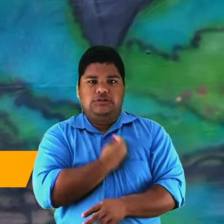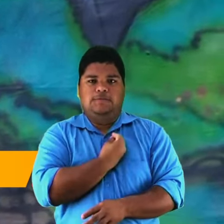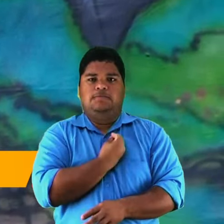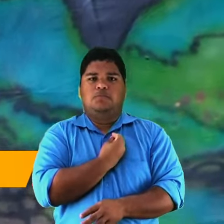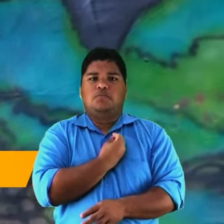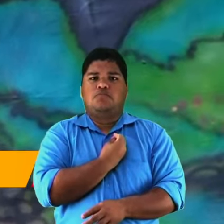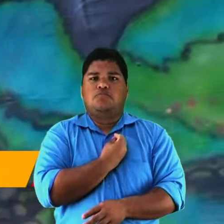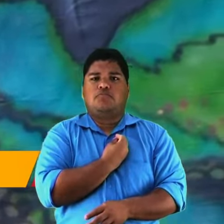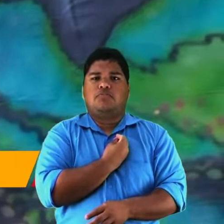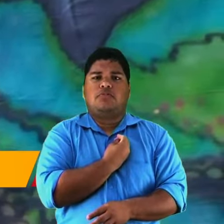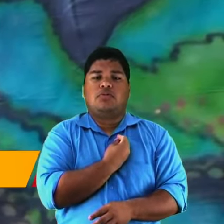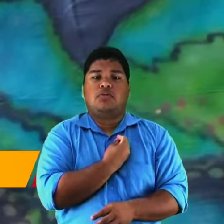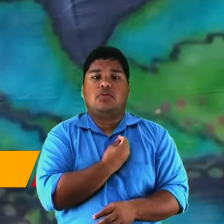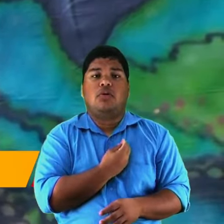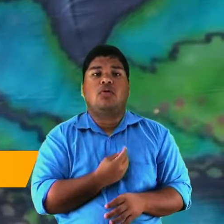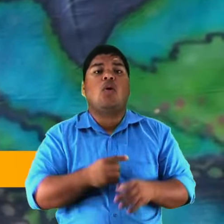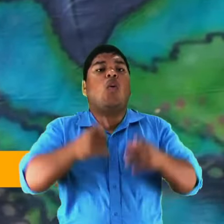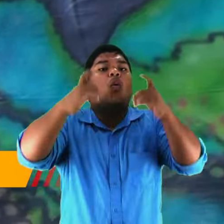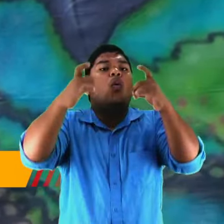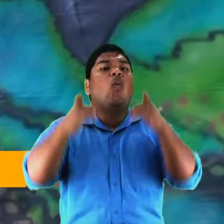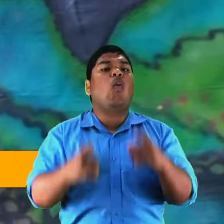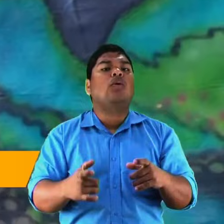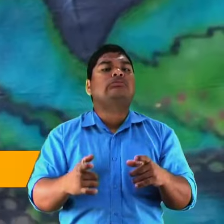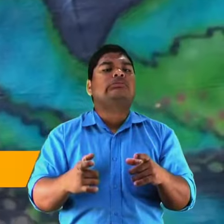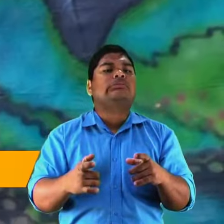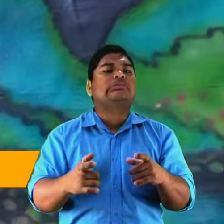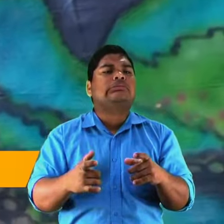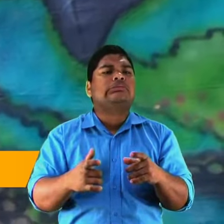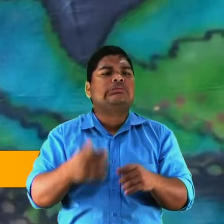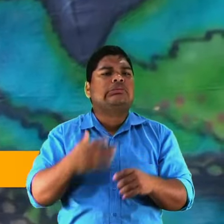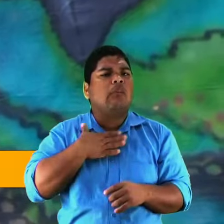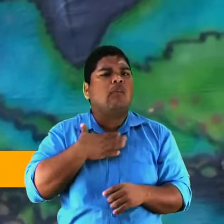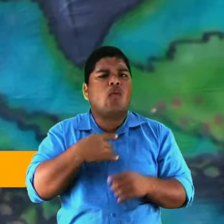Onde está o meu foco de vida?